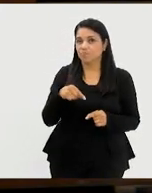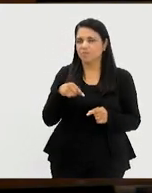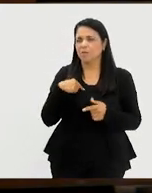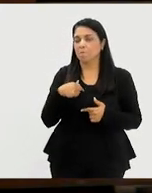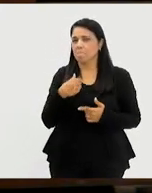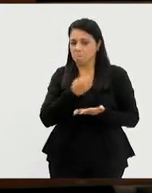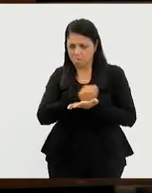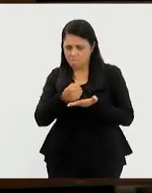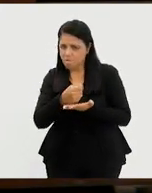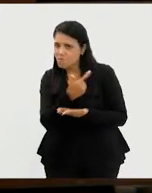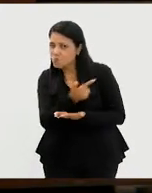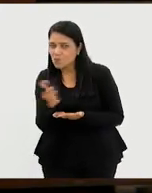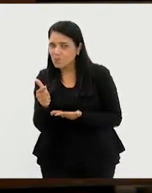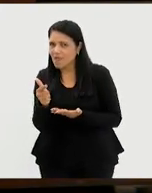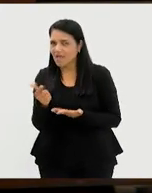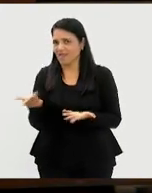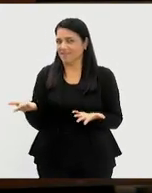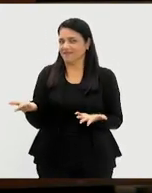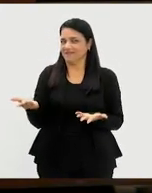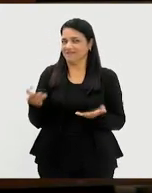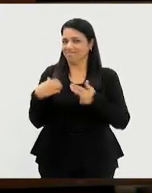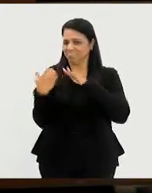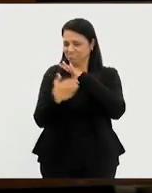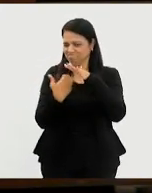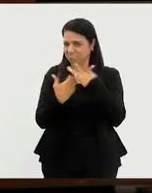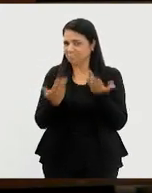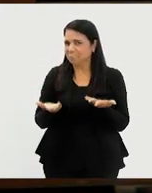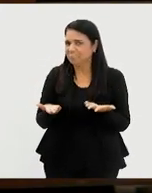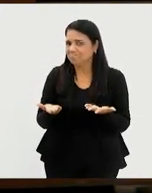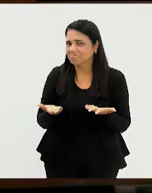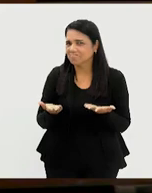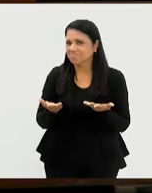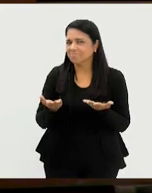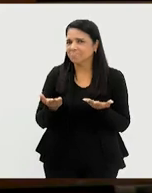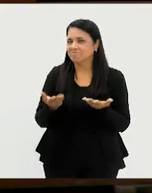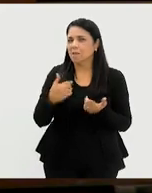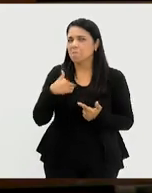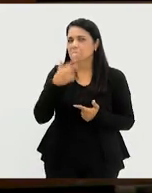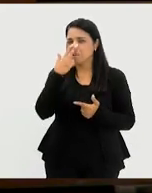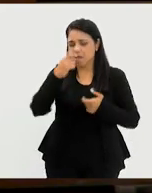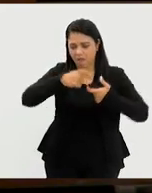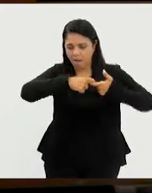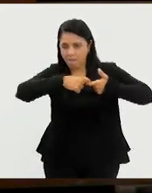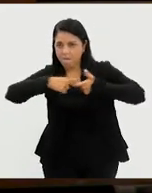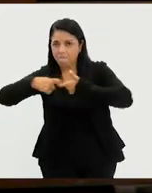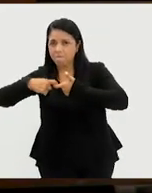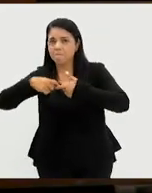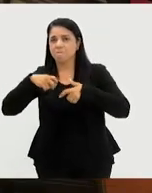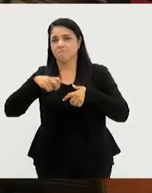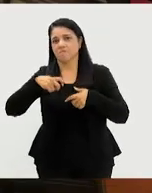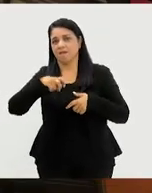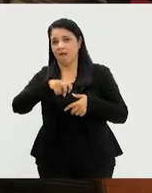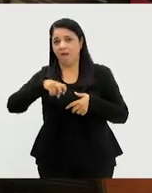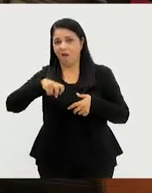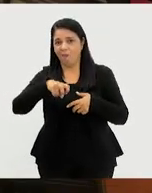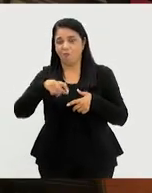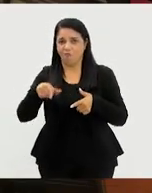contrato entre o prefeito Vaguinho e a empresa de prensagem né da máfia do reboque e os seus tentáculos Muito obrigado